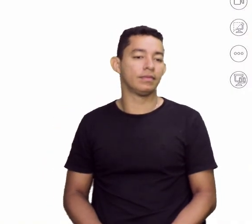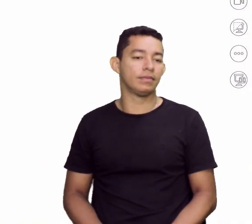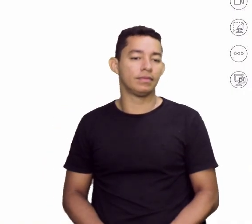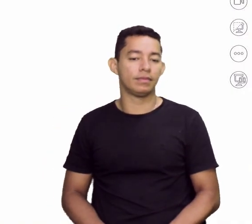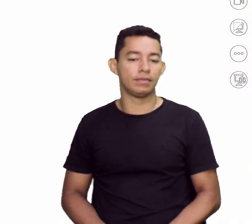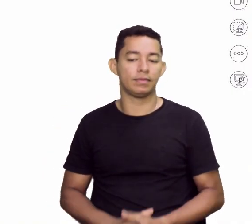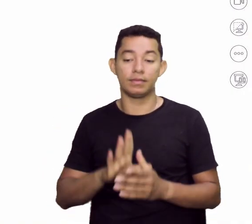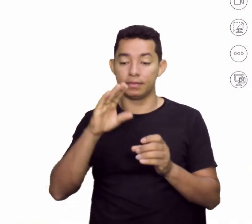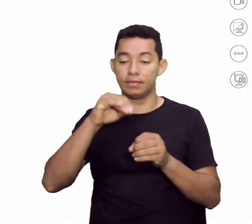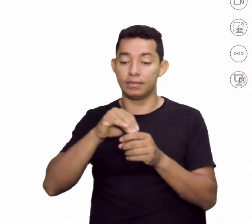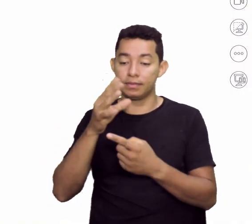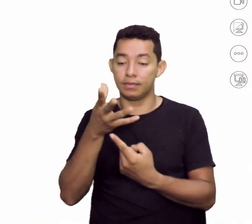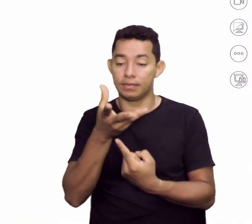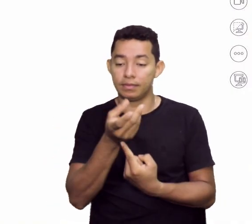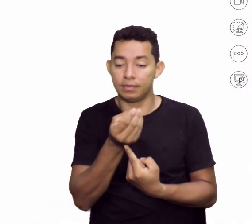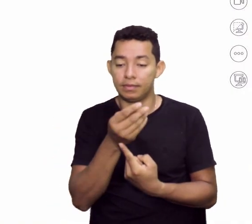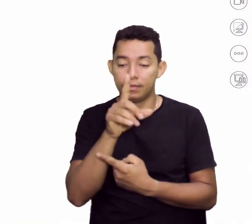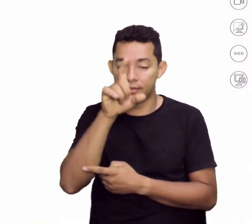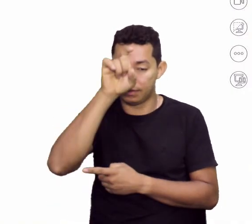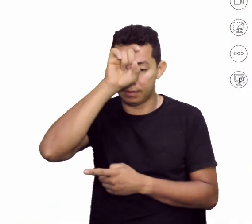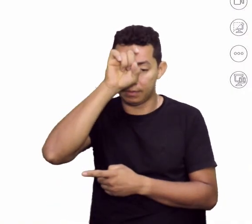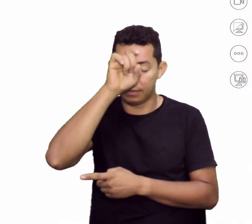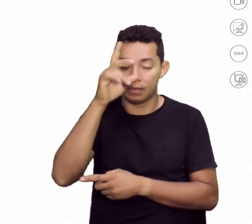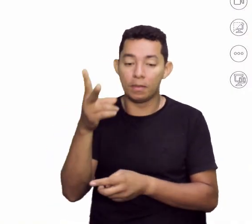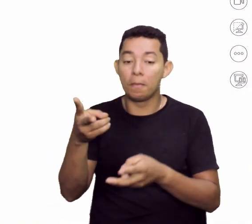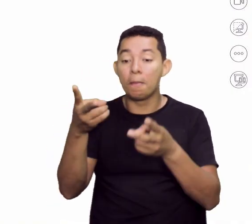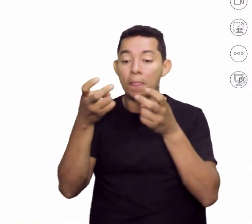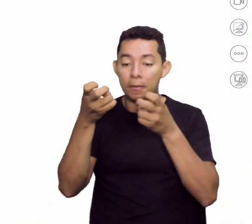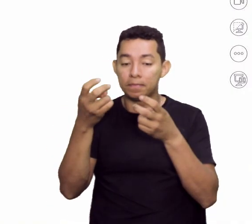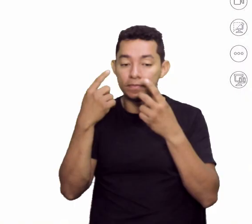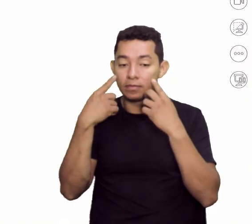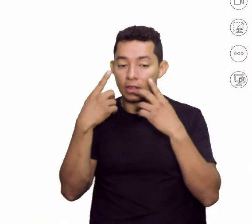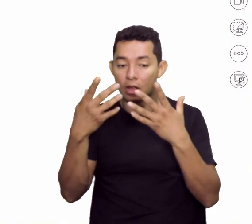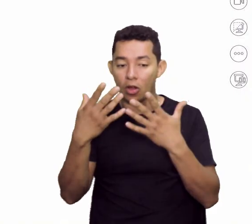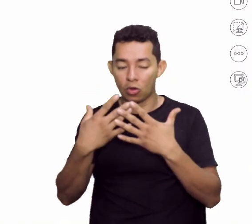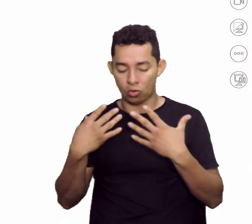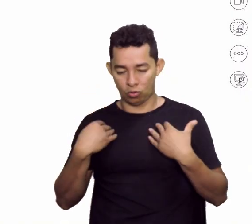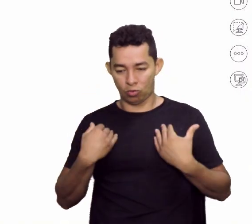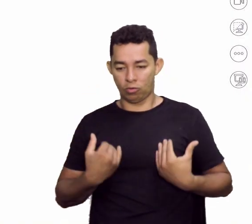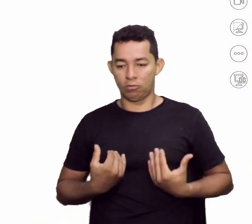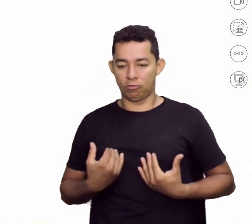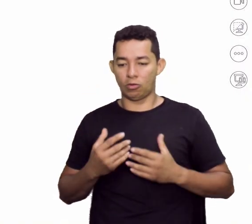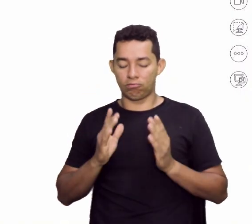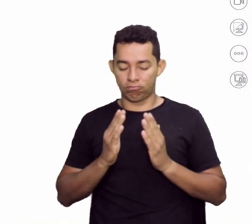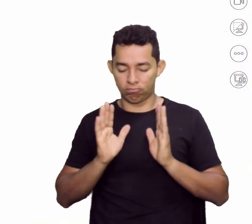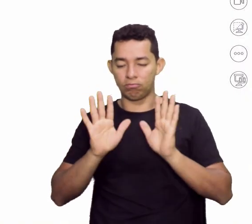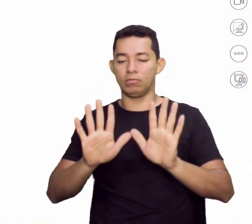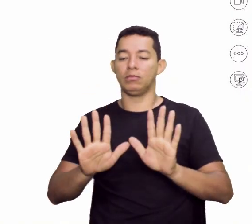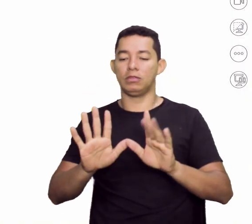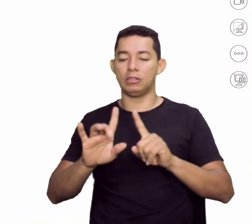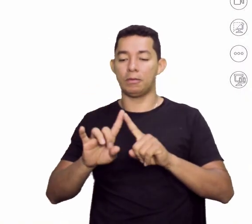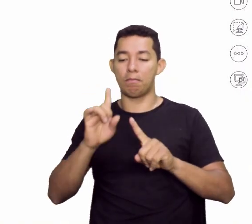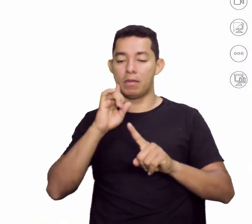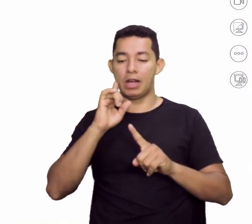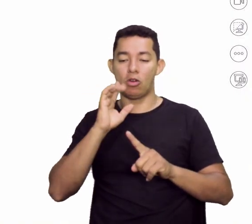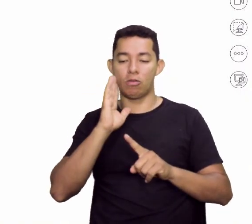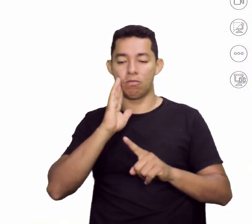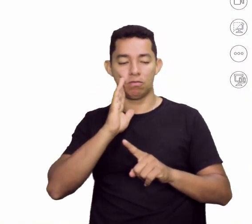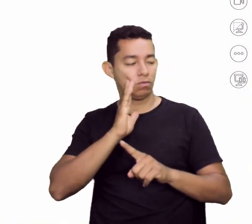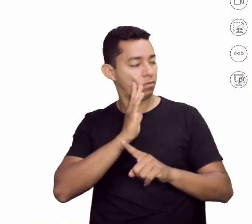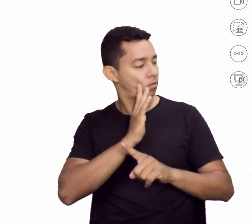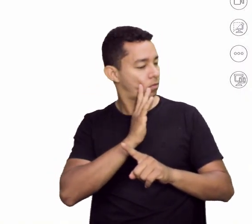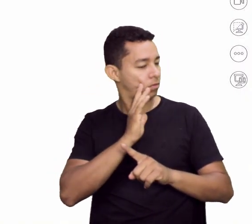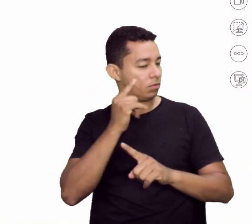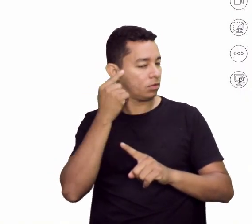Repare que as figuras, o corpo está de frente, mas o rosto está de lado. E que também